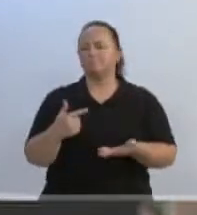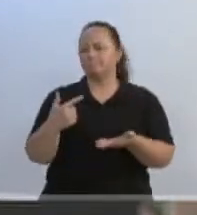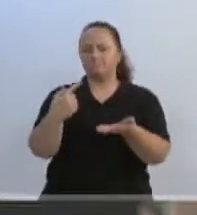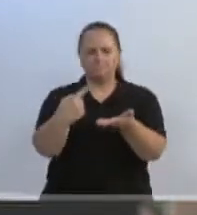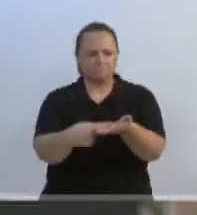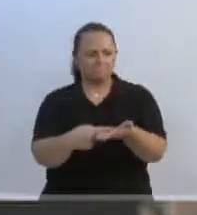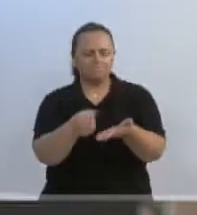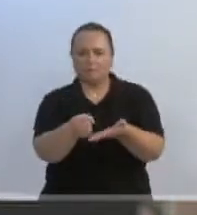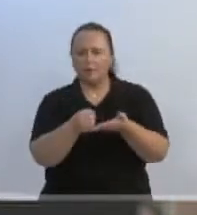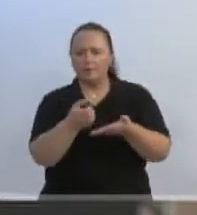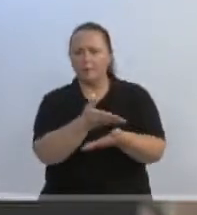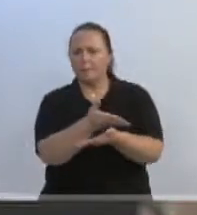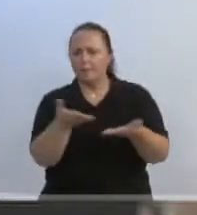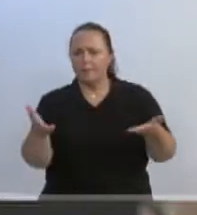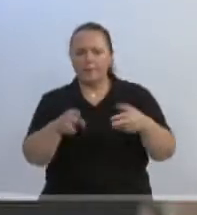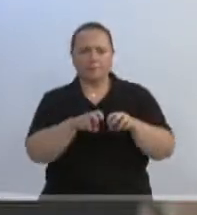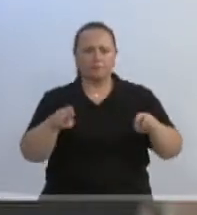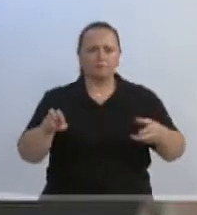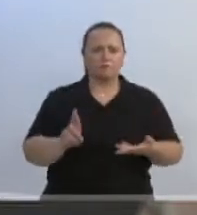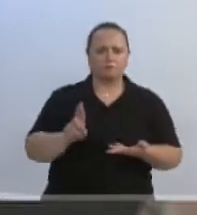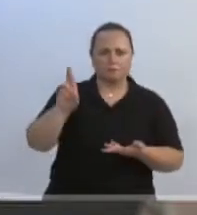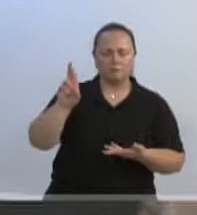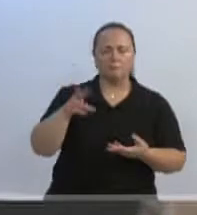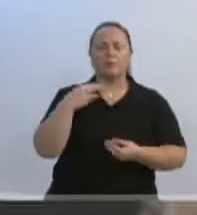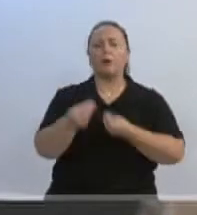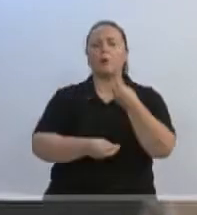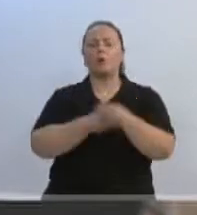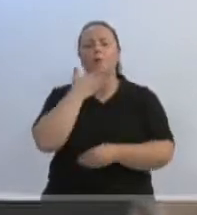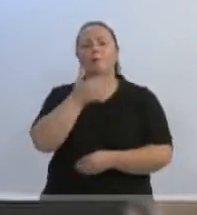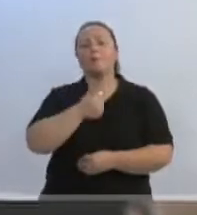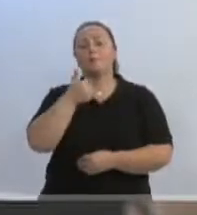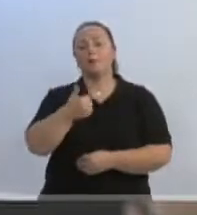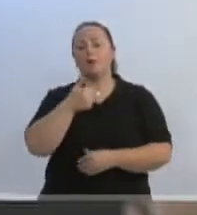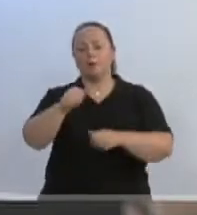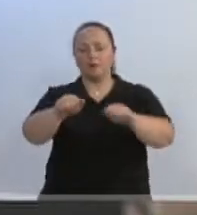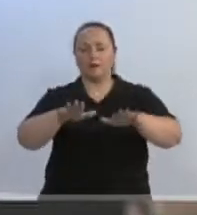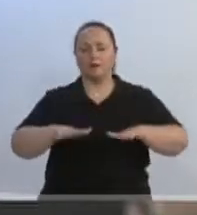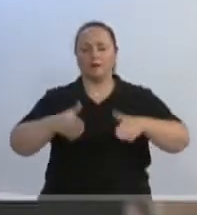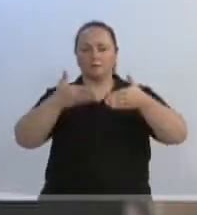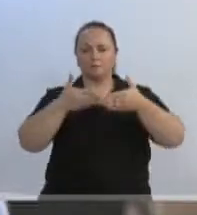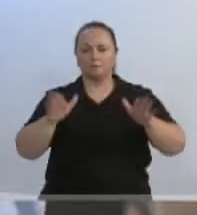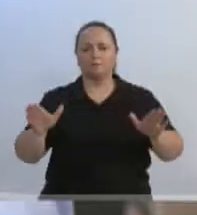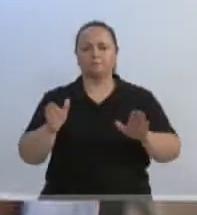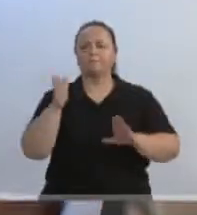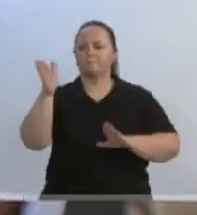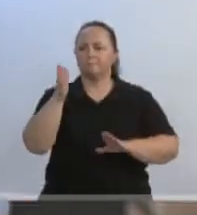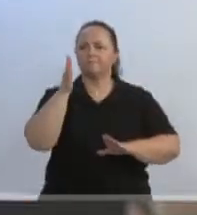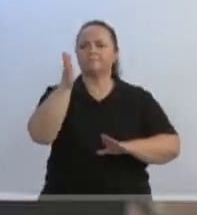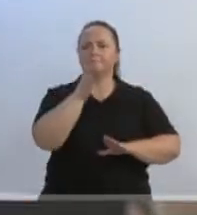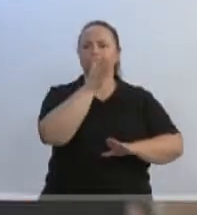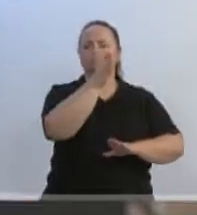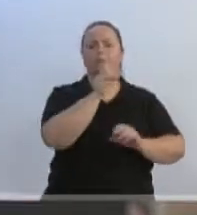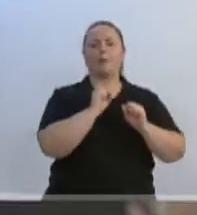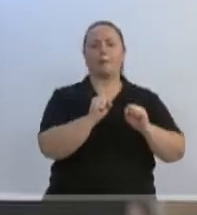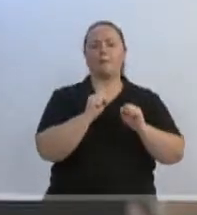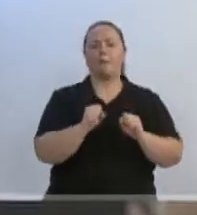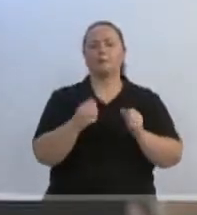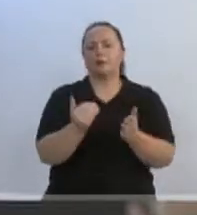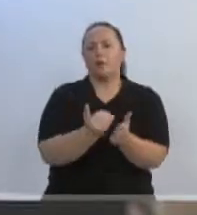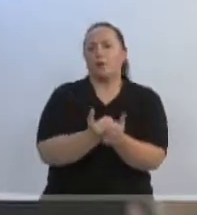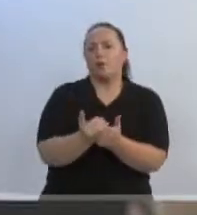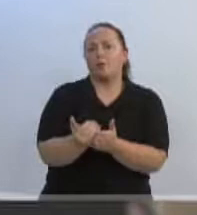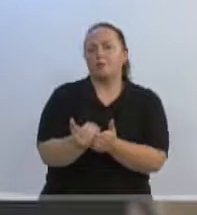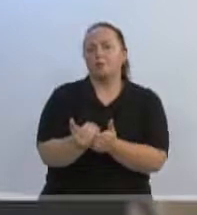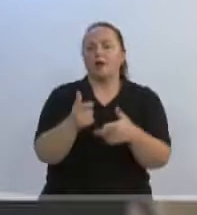da mesa diretora esse tipo de gente viabilizar audiência pública itinerante que pode ser realizada princípio do